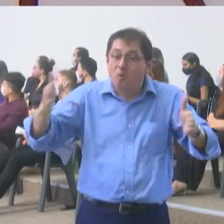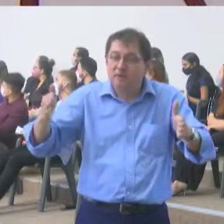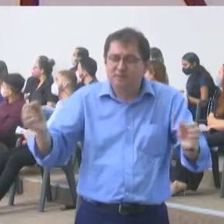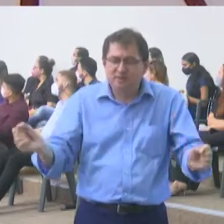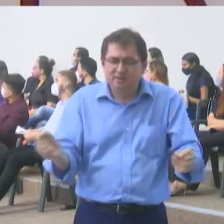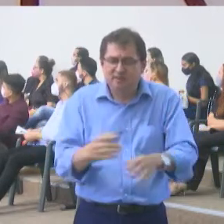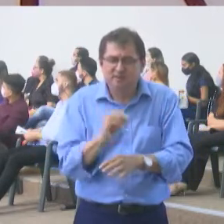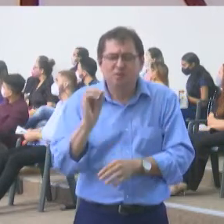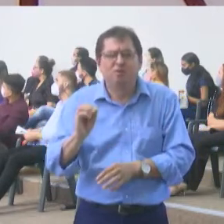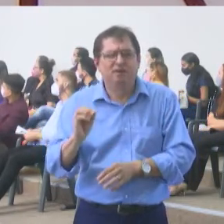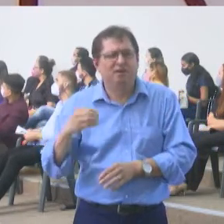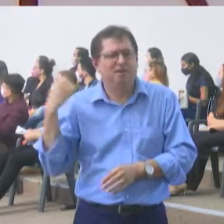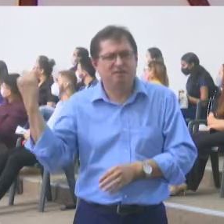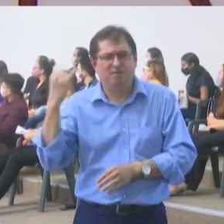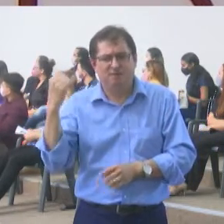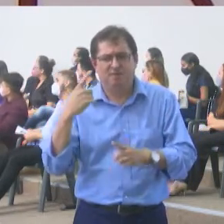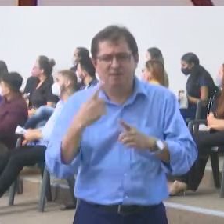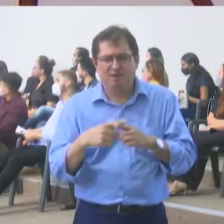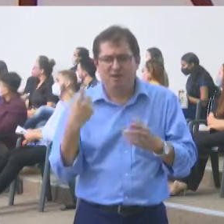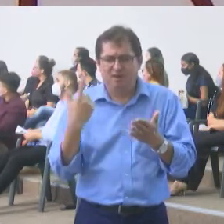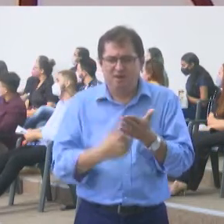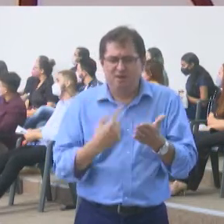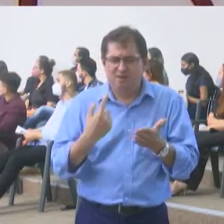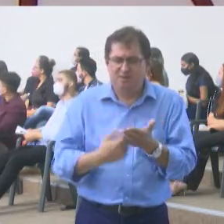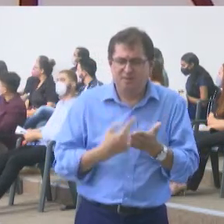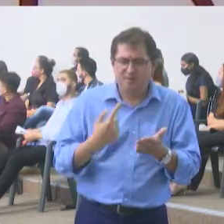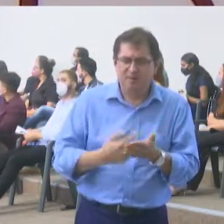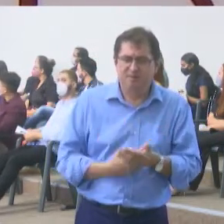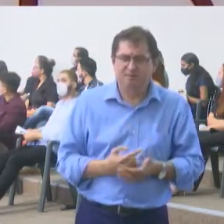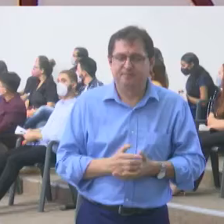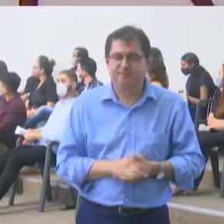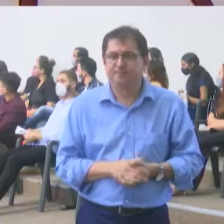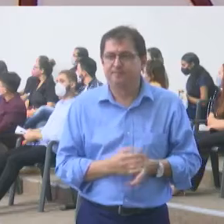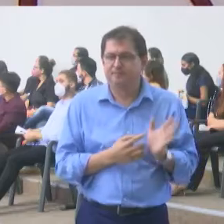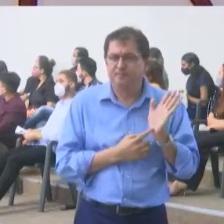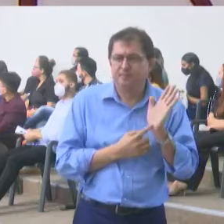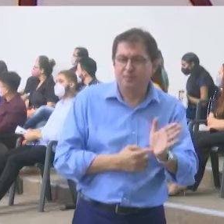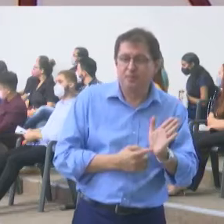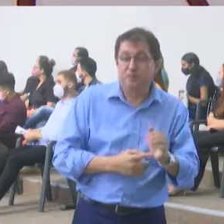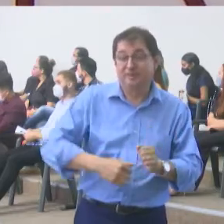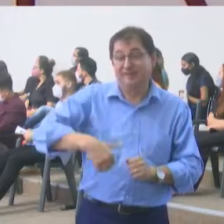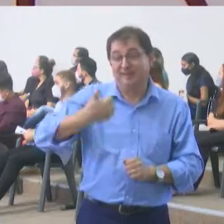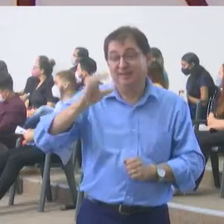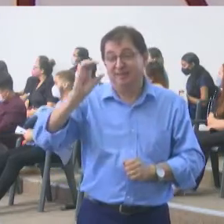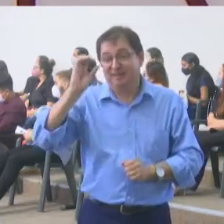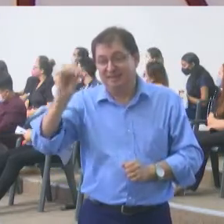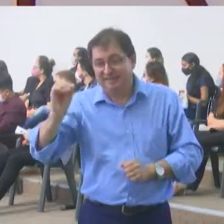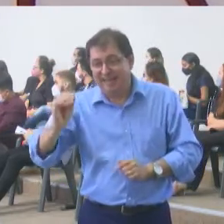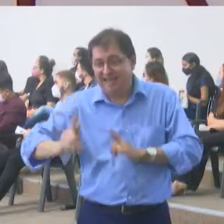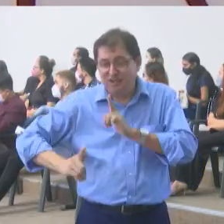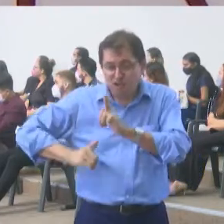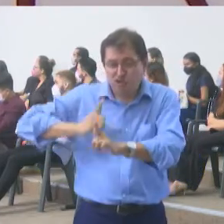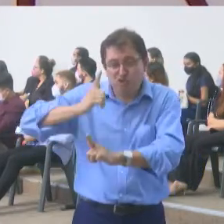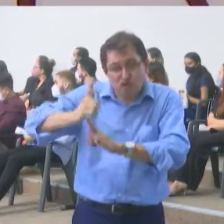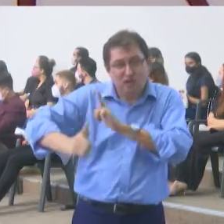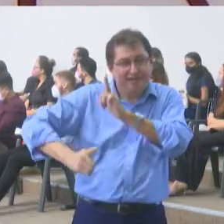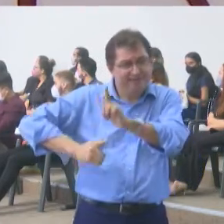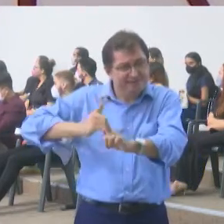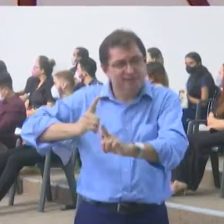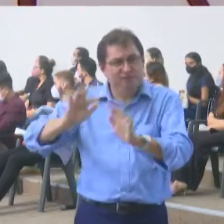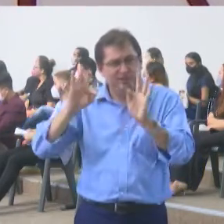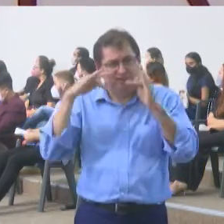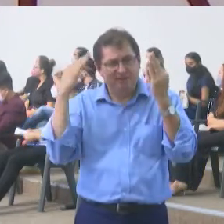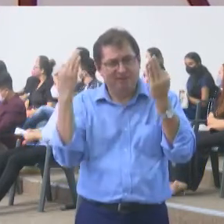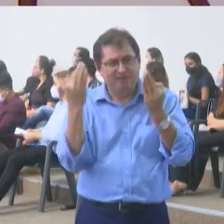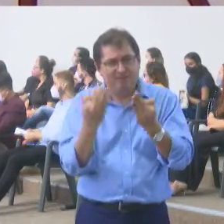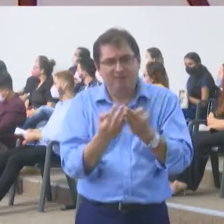olha o que é interessante, porque o livro termina com 10 gerações, apresenta as 10 gerações que contam a história de um dos maiores reis que já